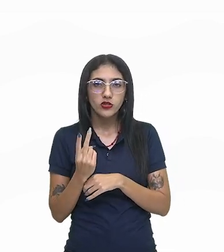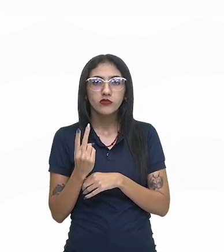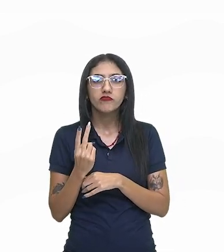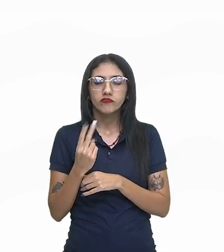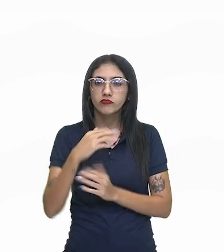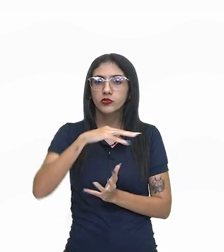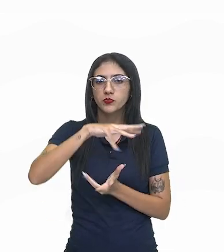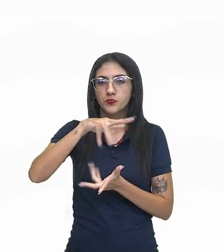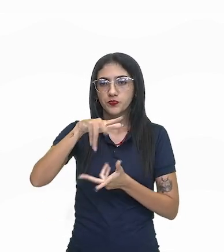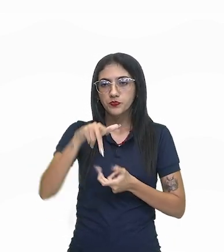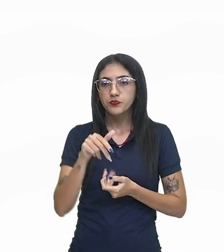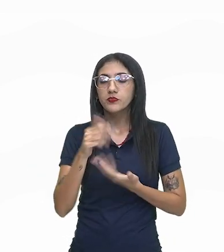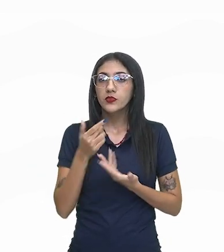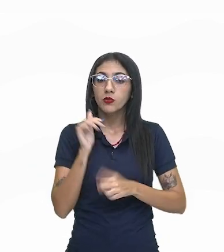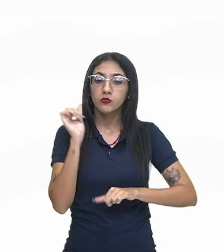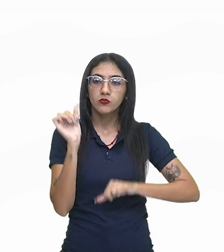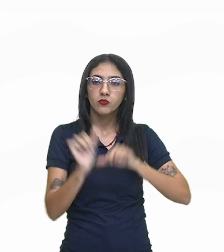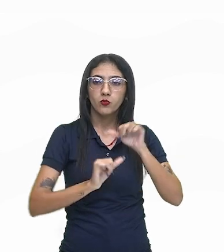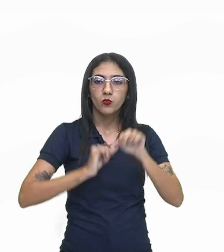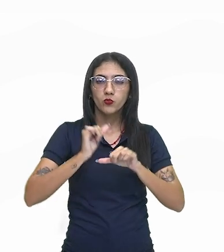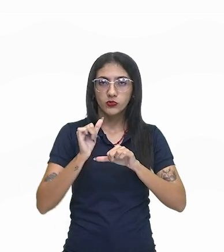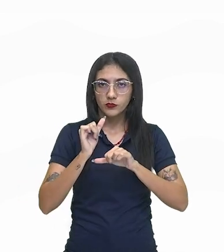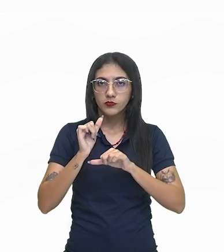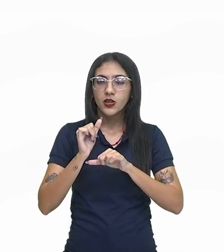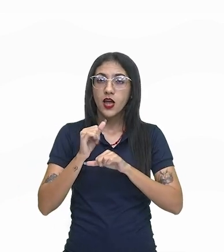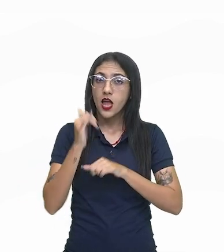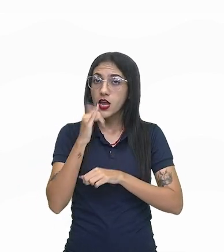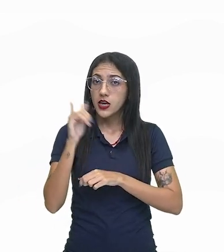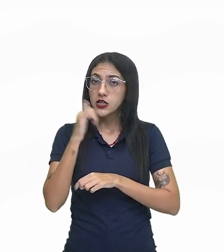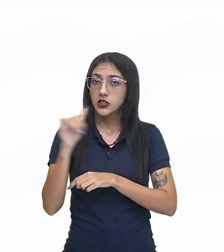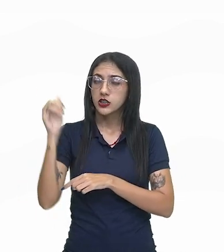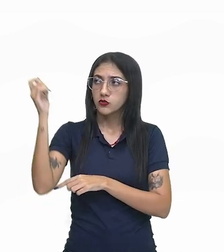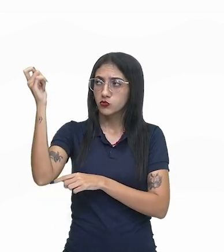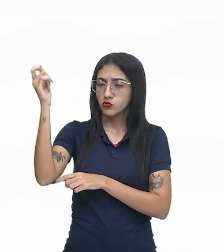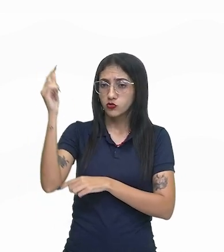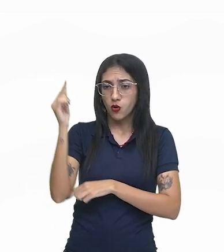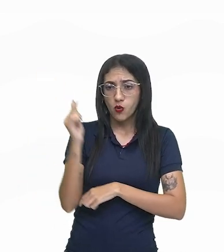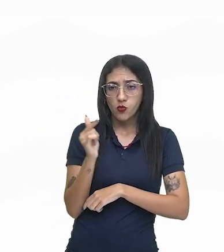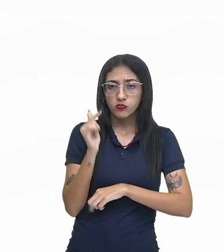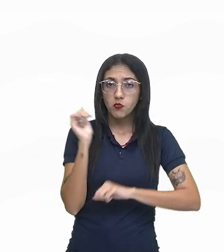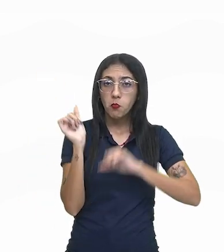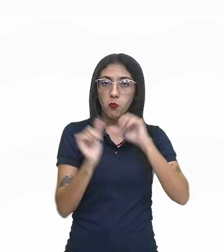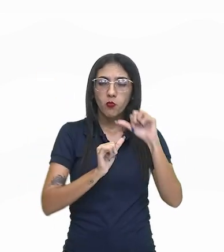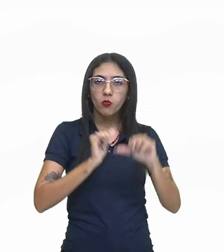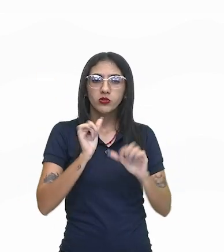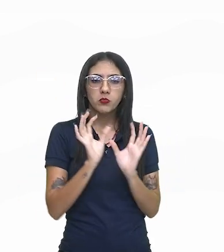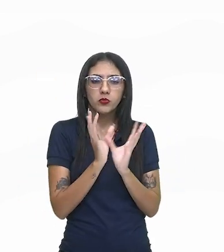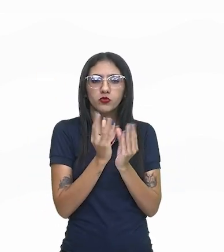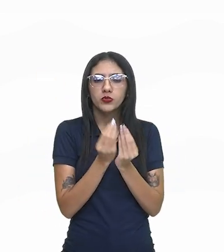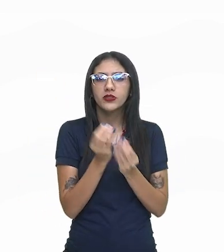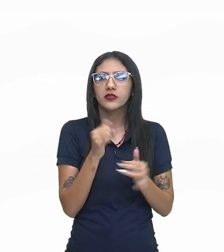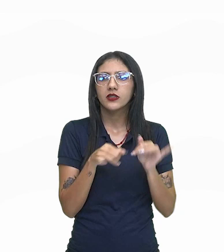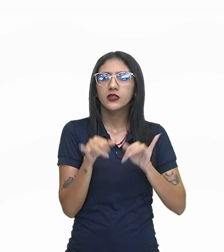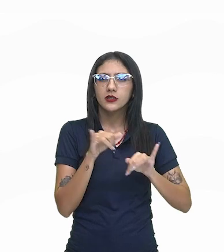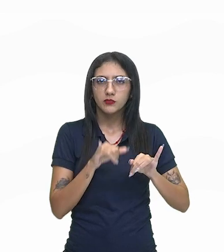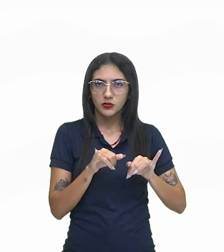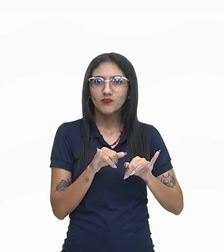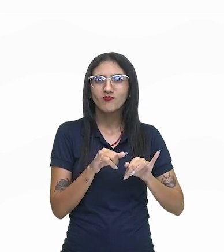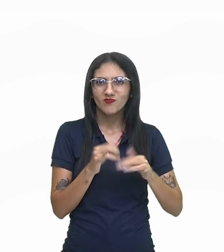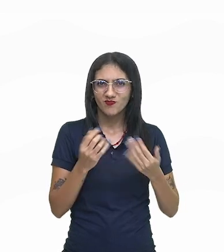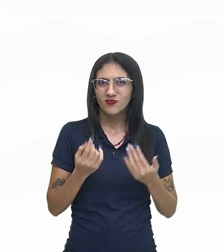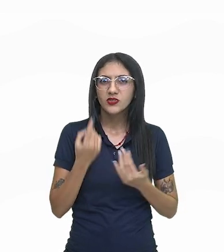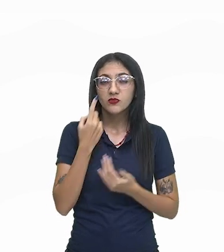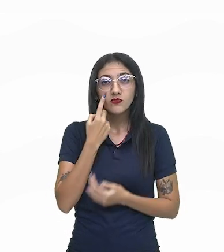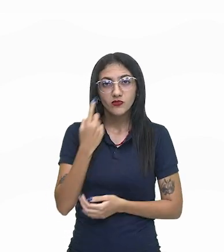ela faz? Ela transforma a energia luminosa em energia química. Olha só o importante papel da